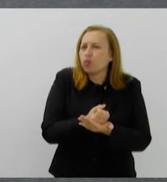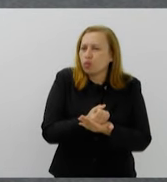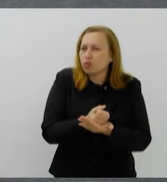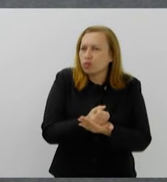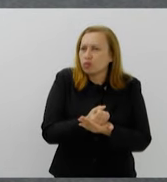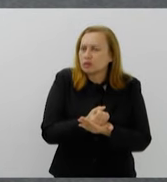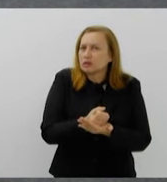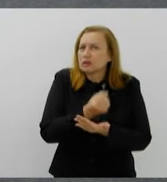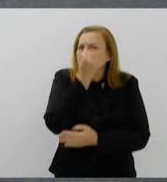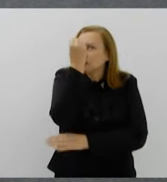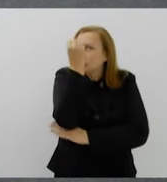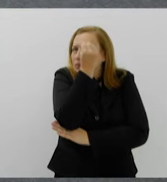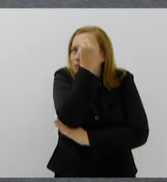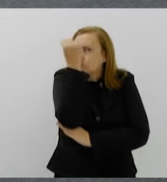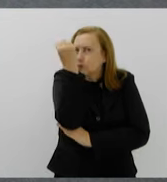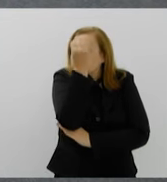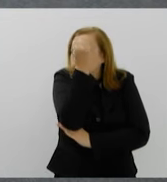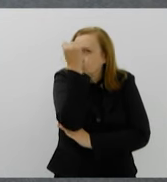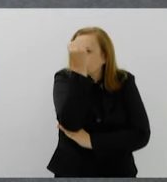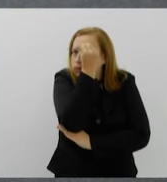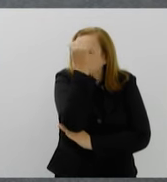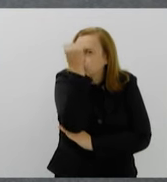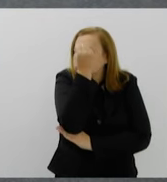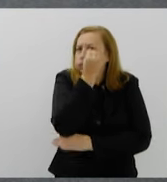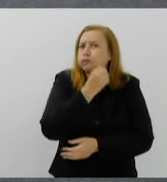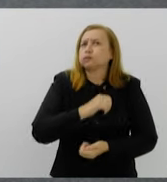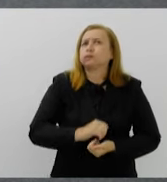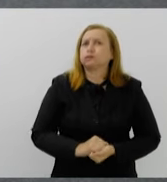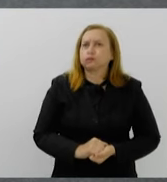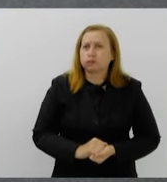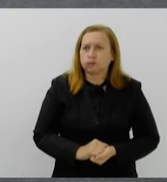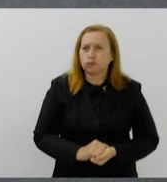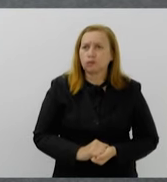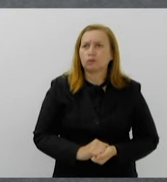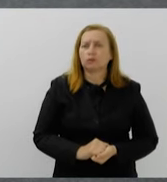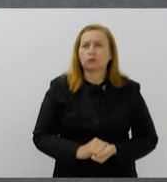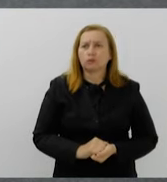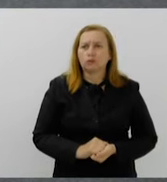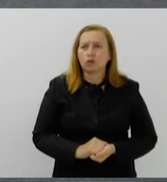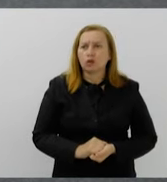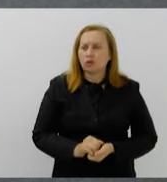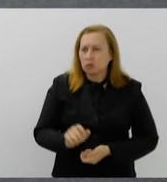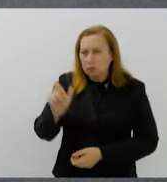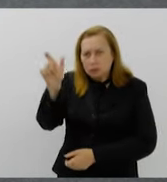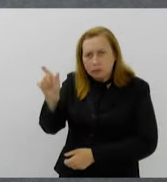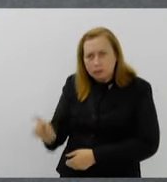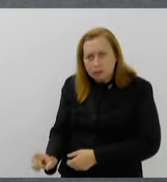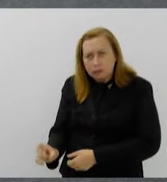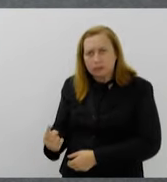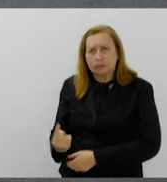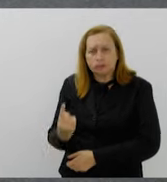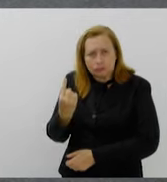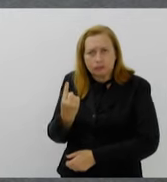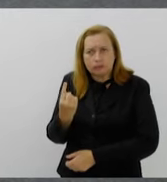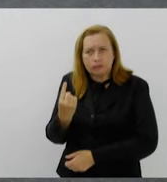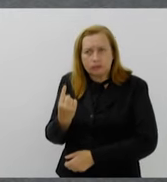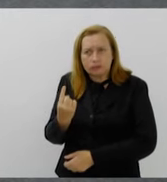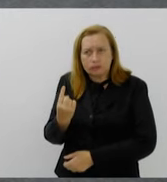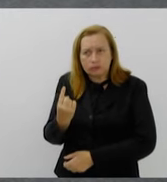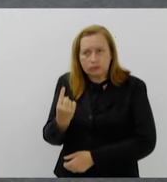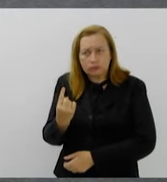alta gravidade de um uma pessoa que ocupa